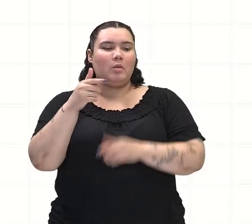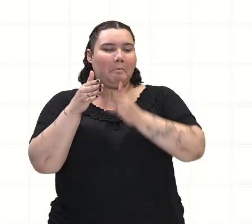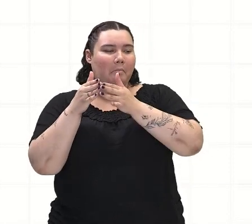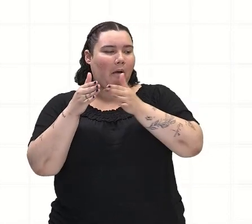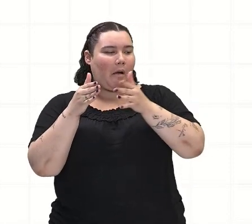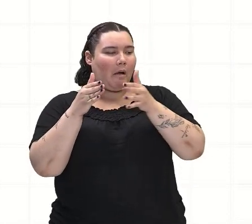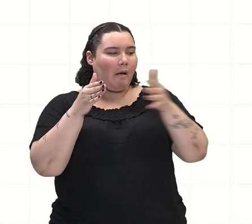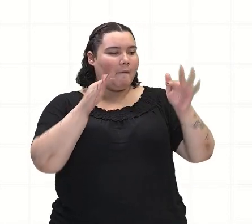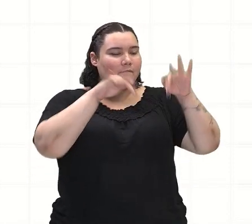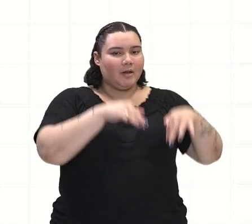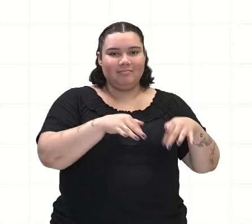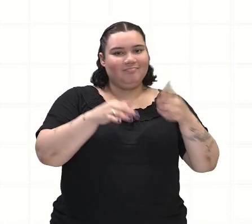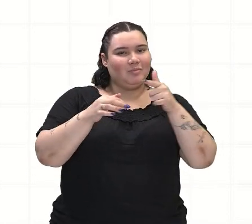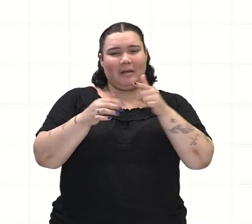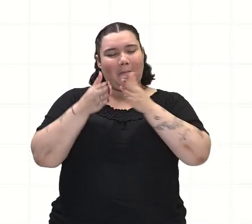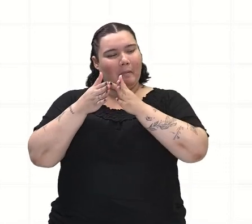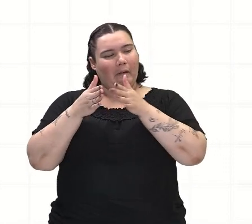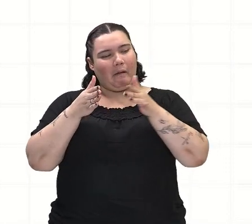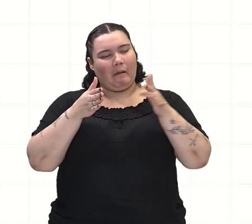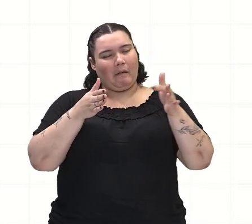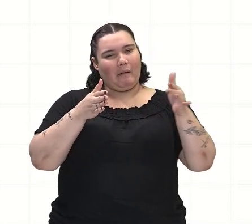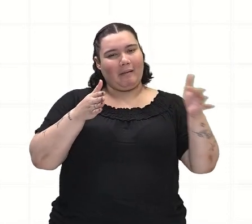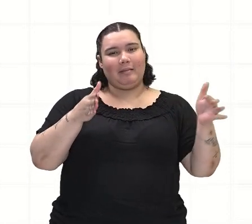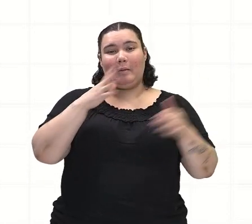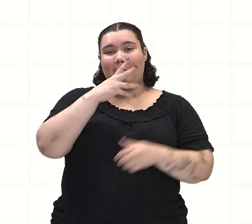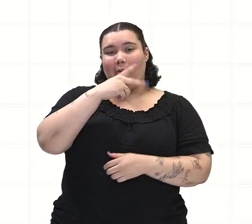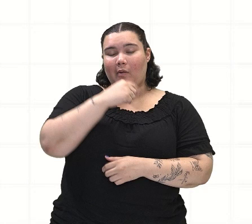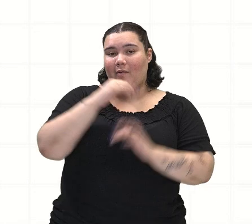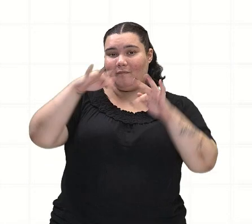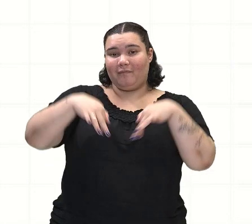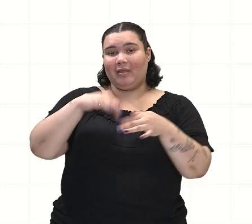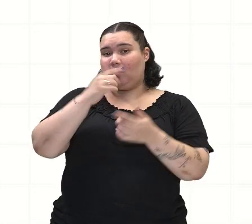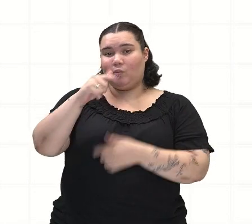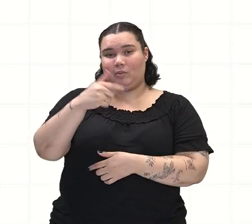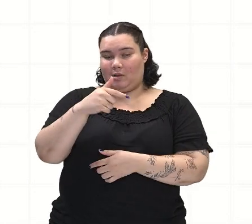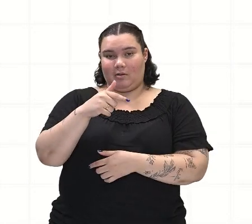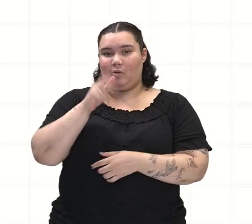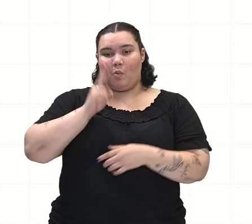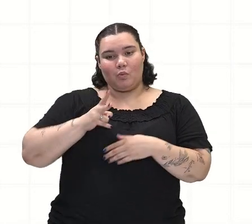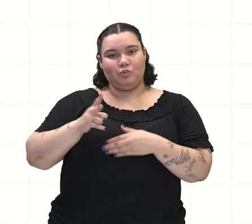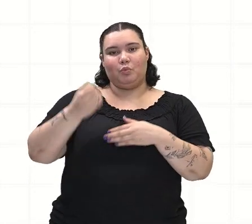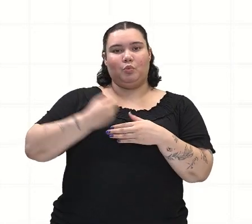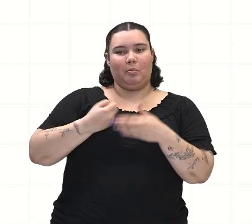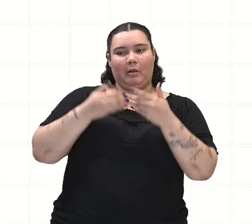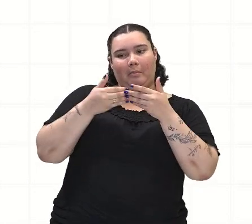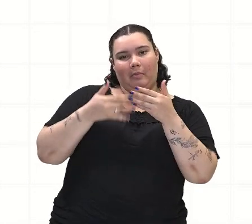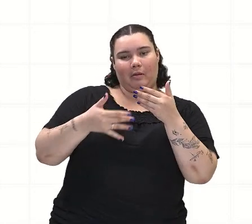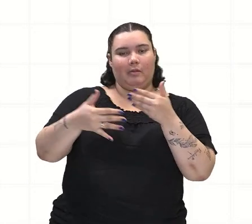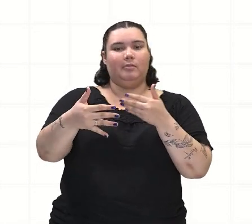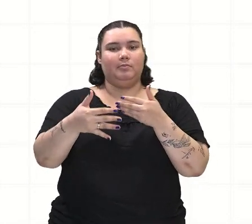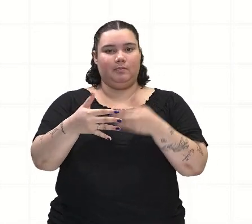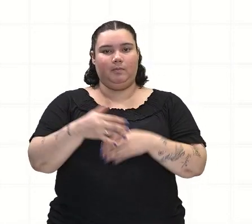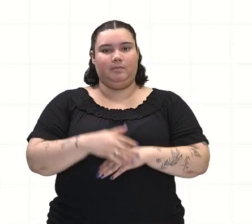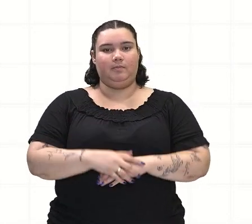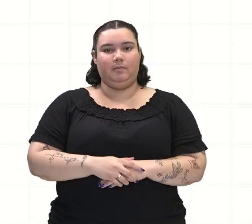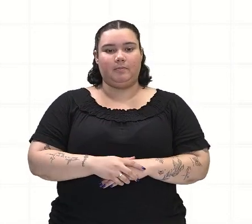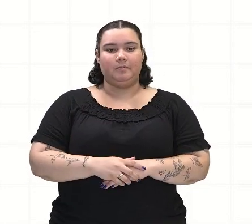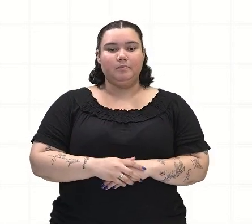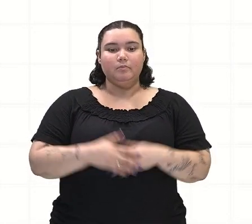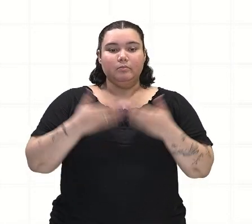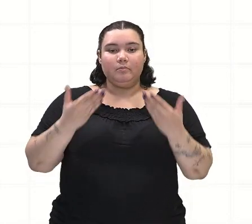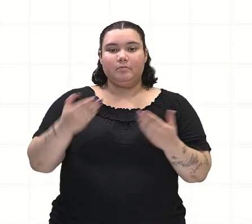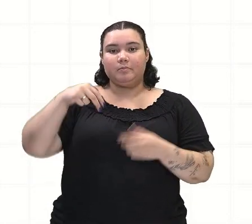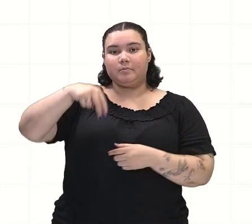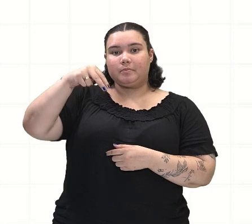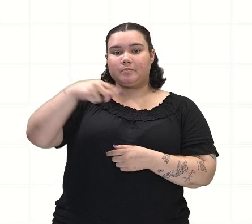fim, Existem aí milhões e milhões e milhões de casas decimais desse número irracional. E esse π,